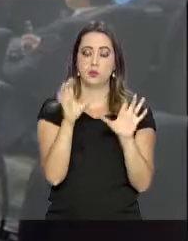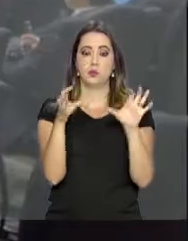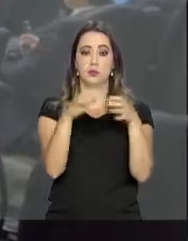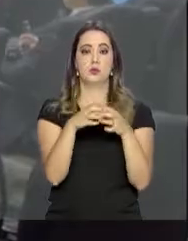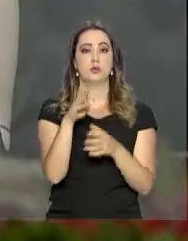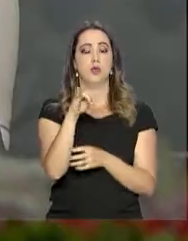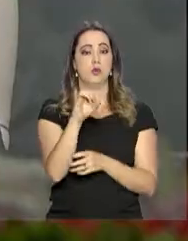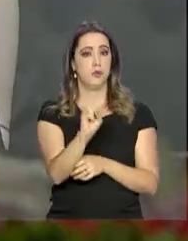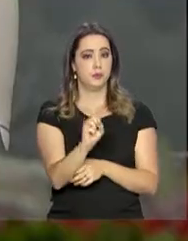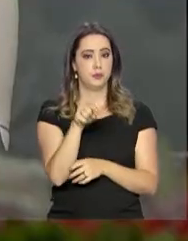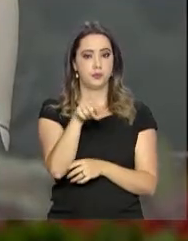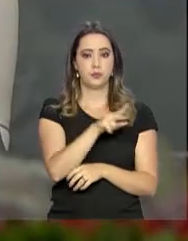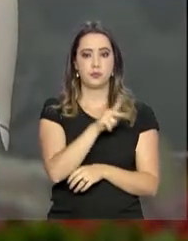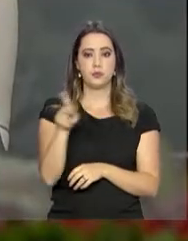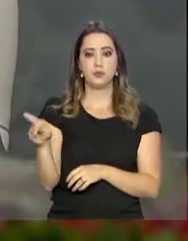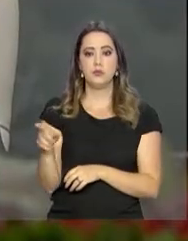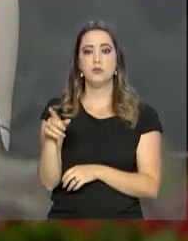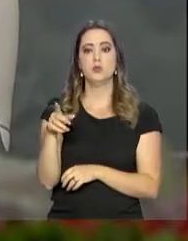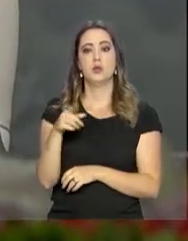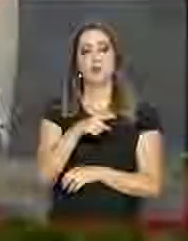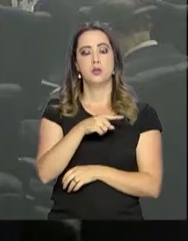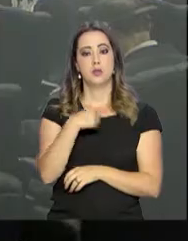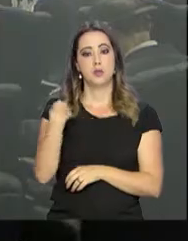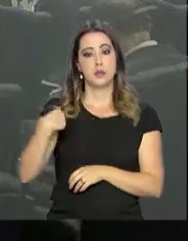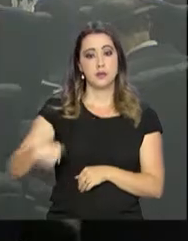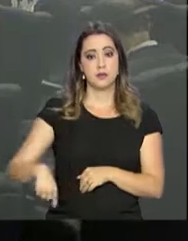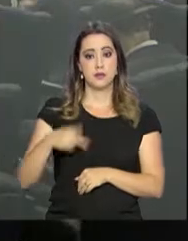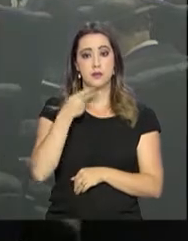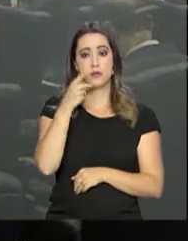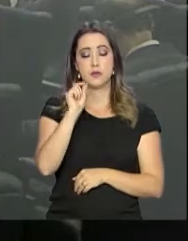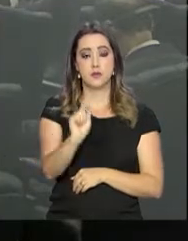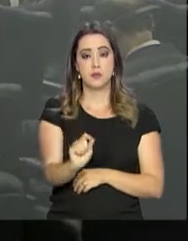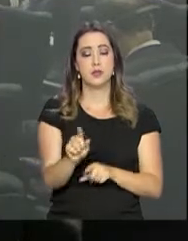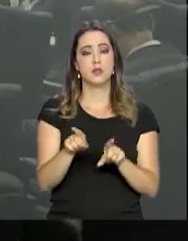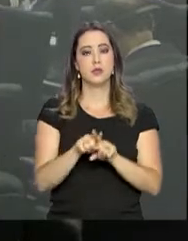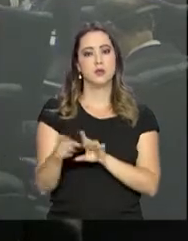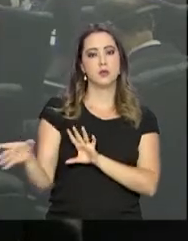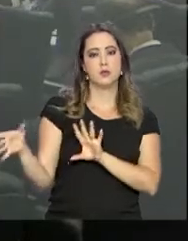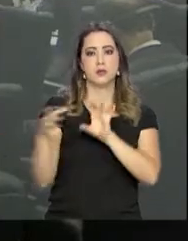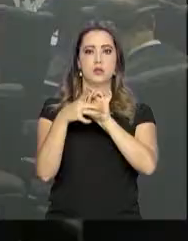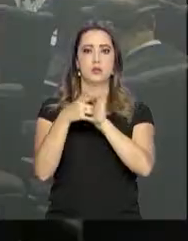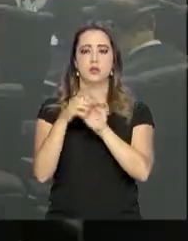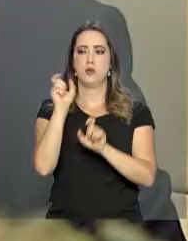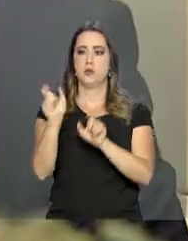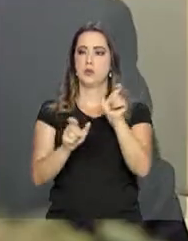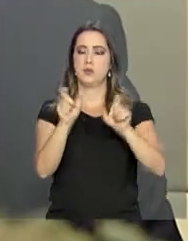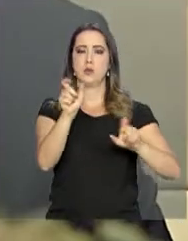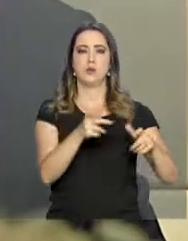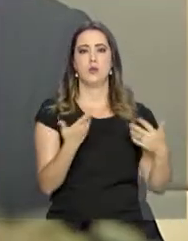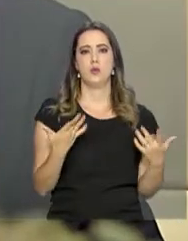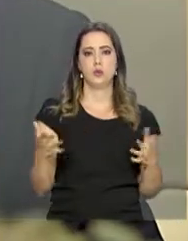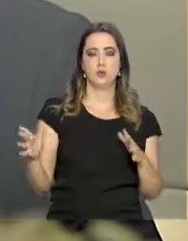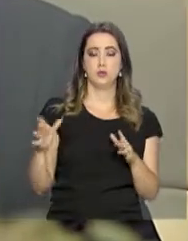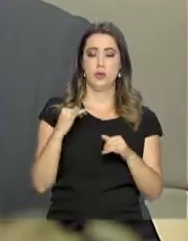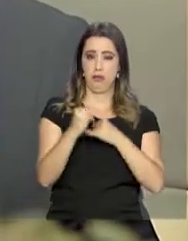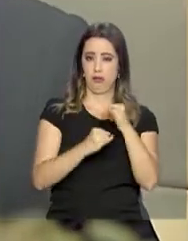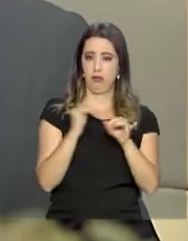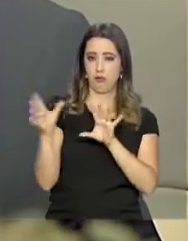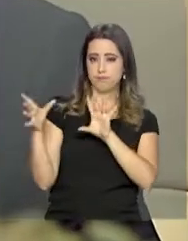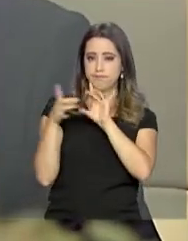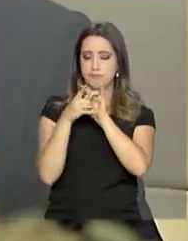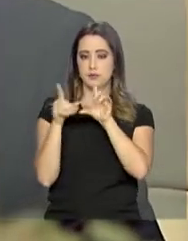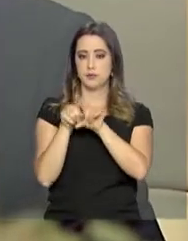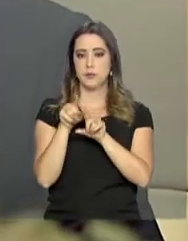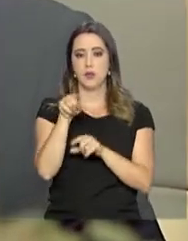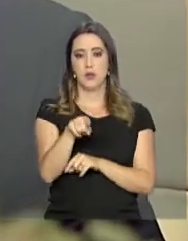do BRICS. O presidente da China, Xi Jinping, falou da importância da conexão entre as pessoas. Vladimir Putin, presidente